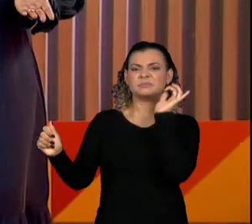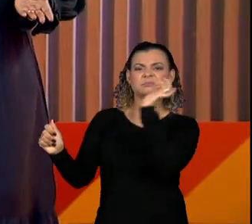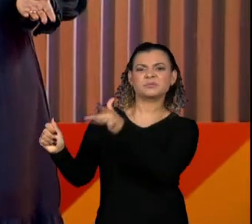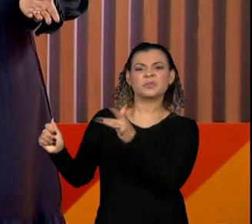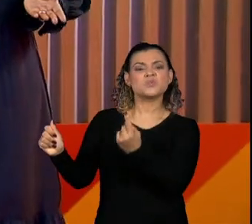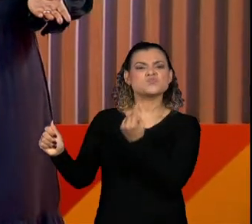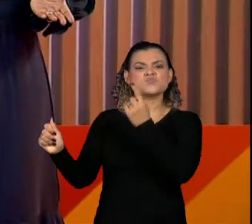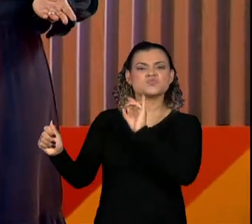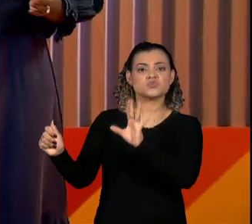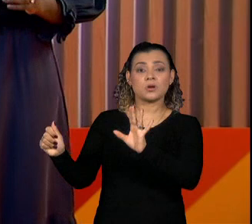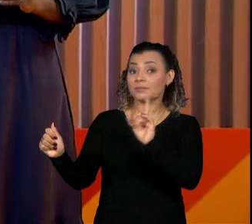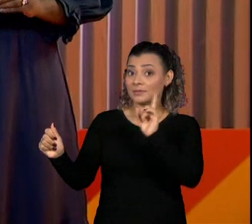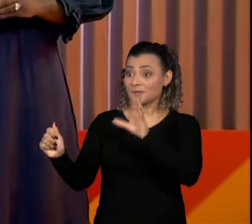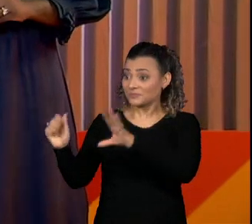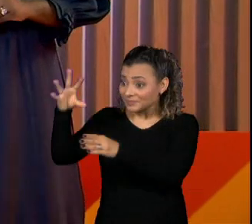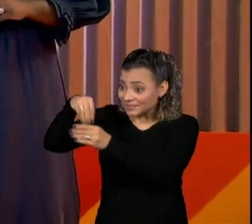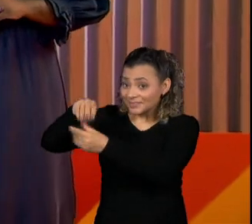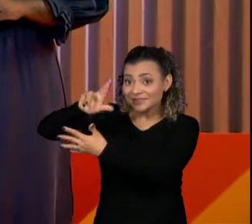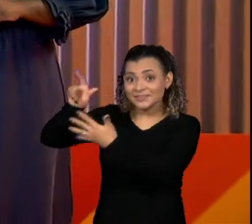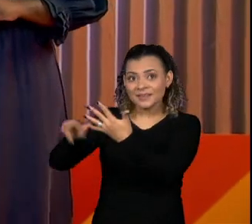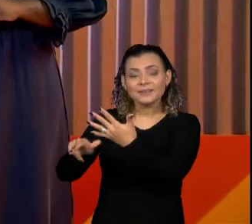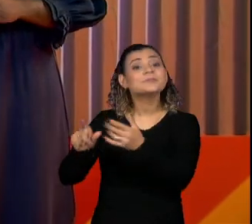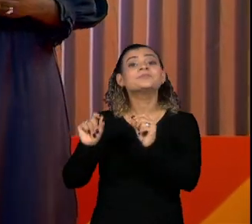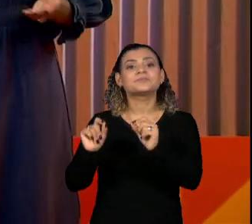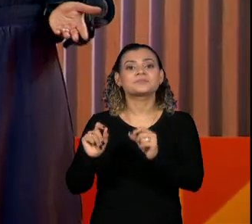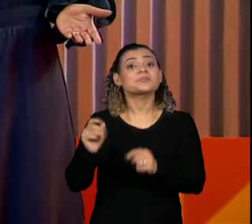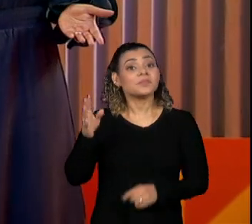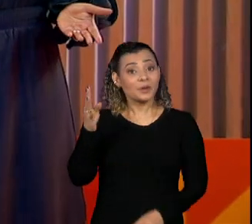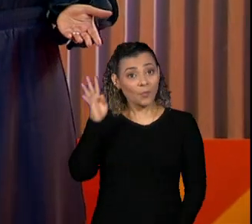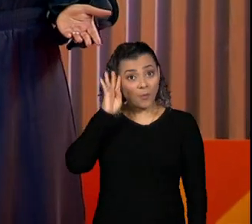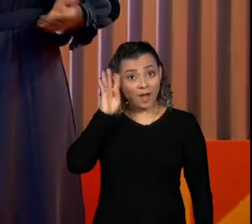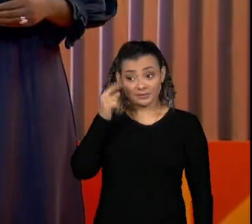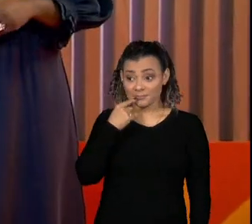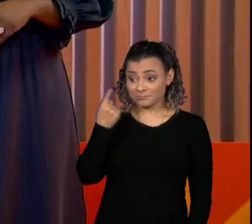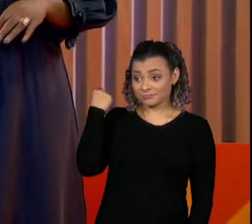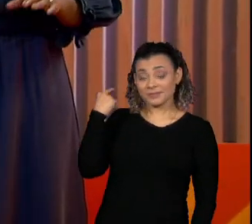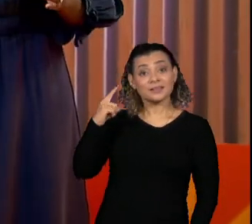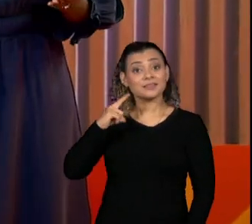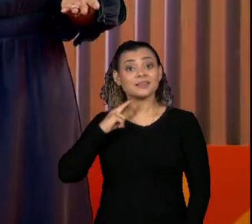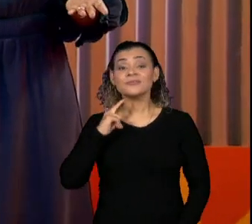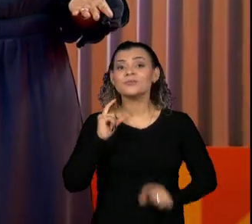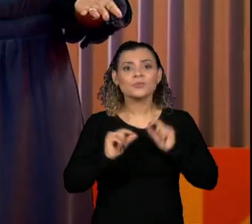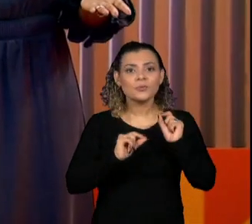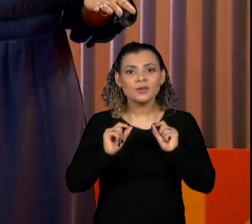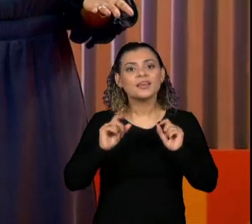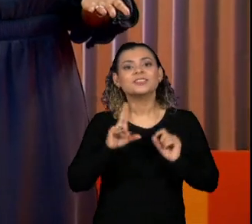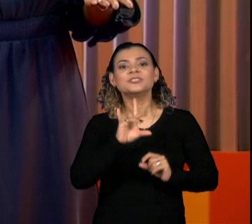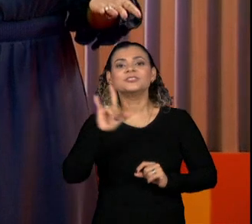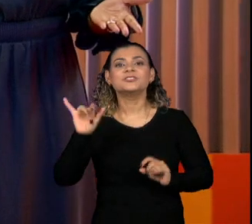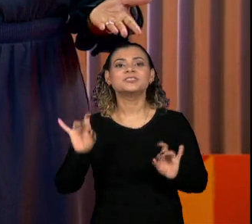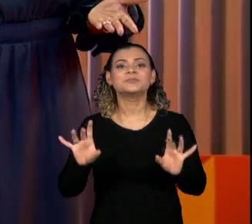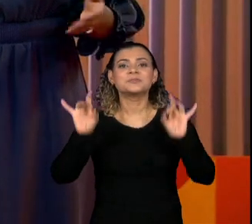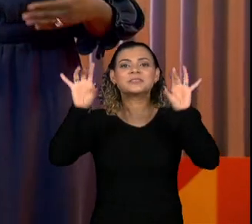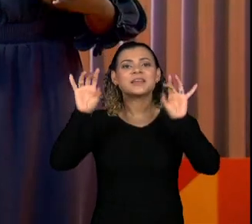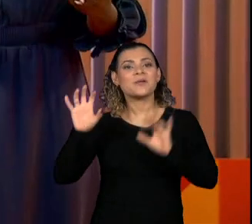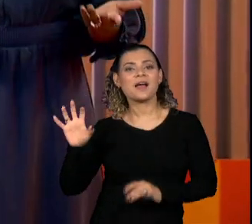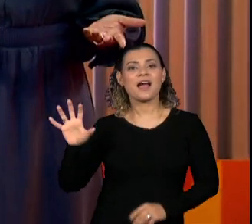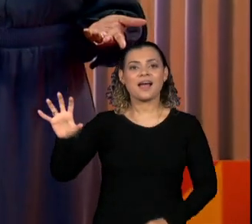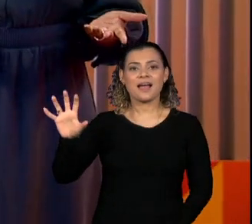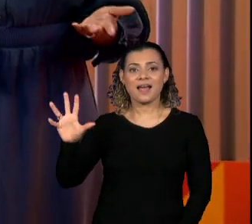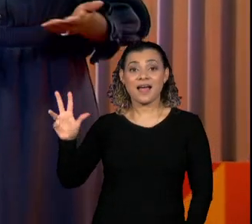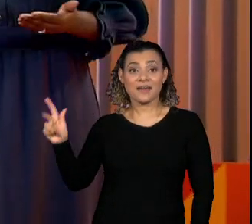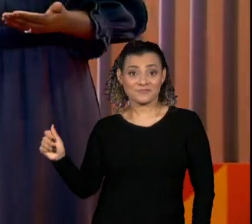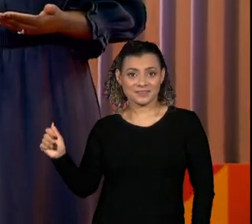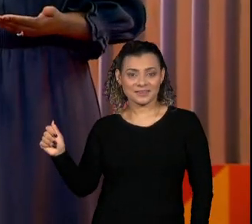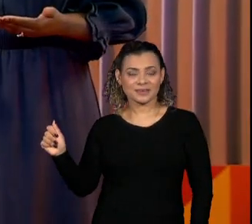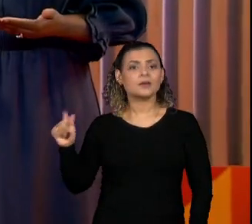Quarta, 25 de maio, foi o Dia Internacional da África e o Estação Livre de hoje vai falar sobre o continente com o respeito que ele merece.